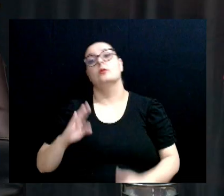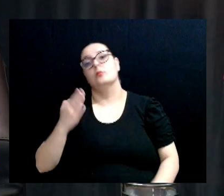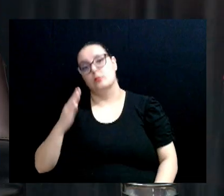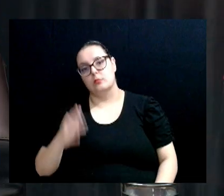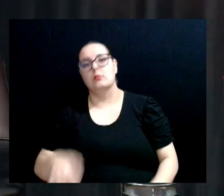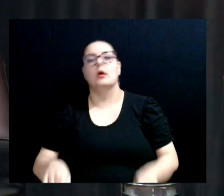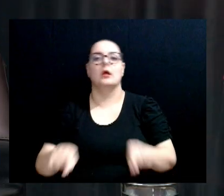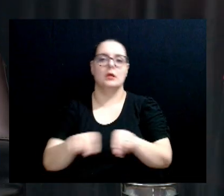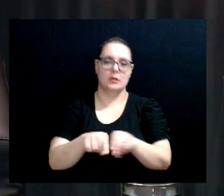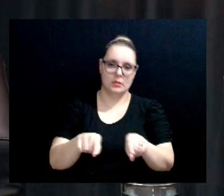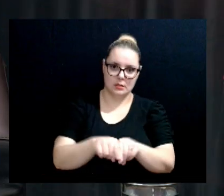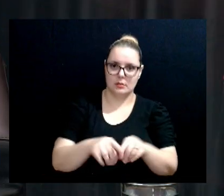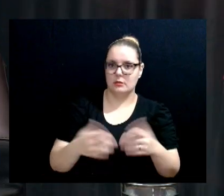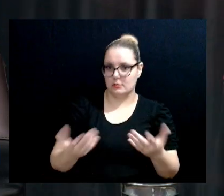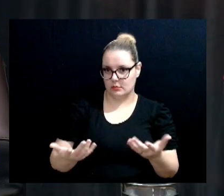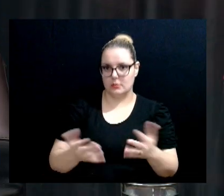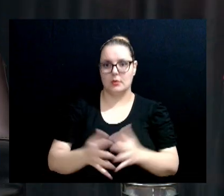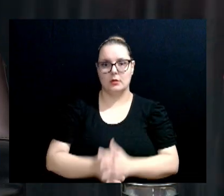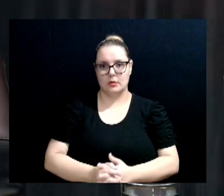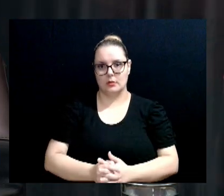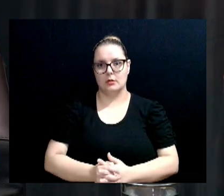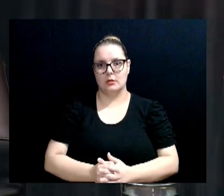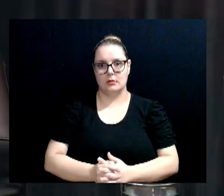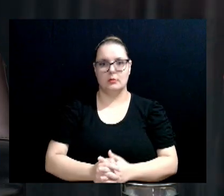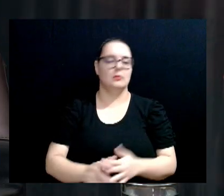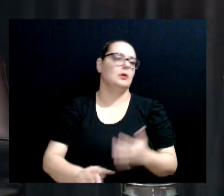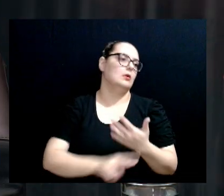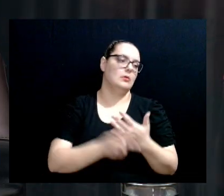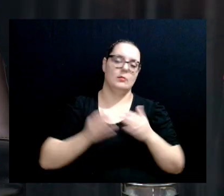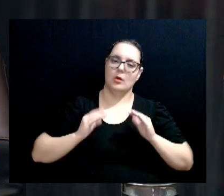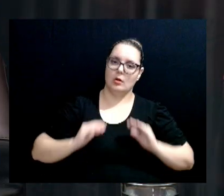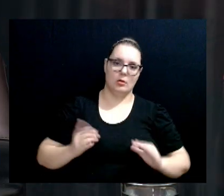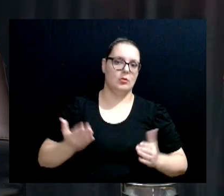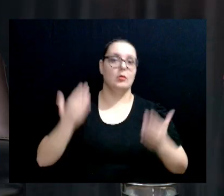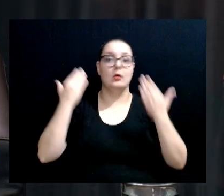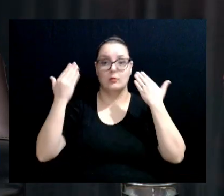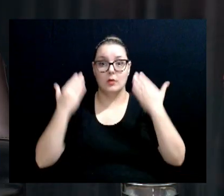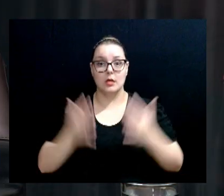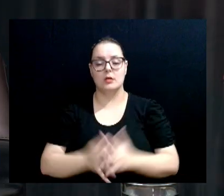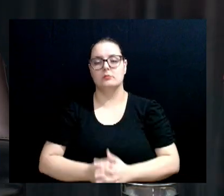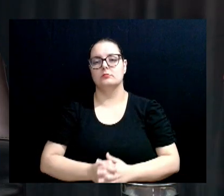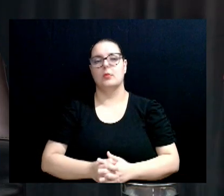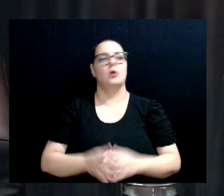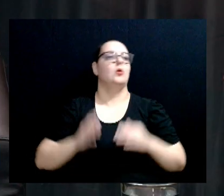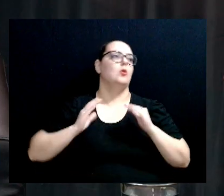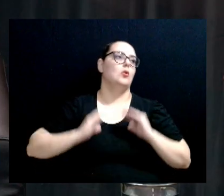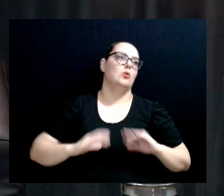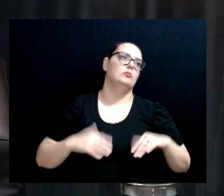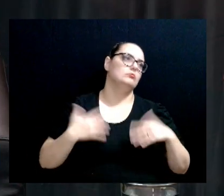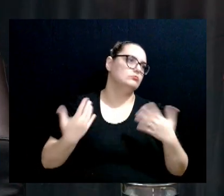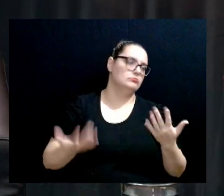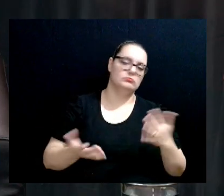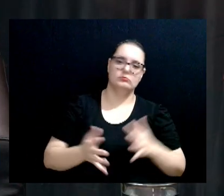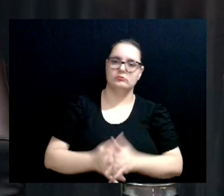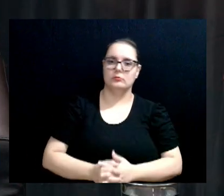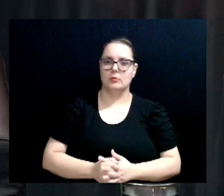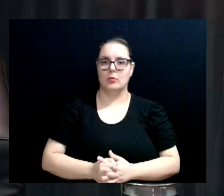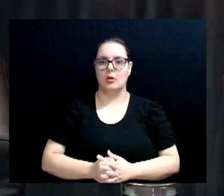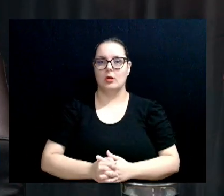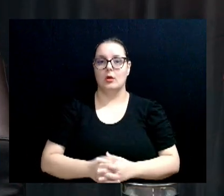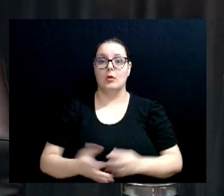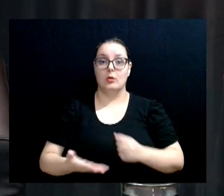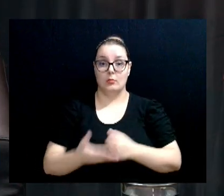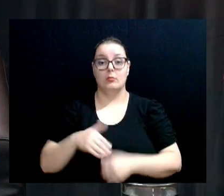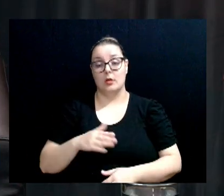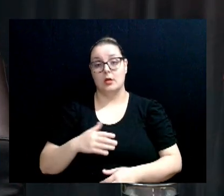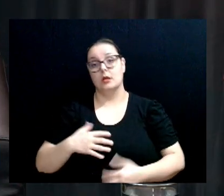vai, né, a desencadear um comportamento psíquico, um comportamento ali com embasamento mais emocional, e aí não